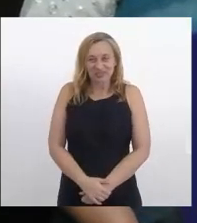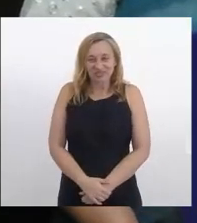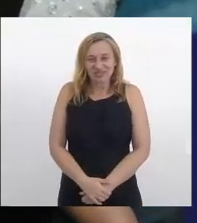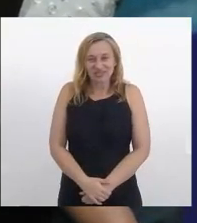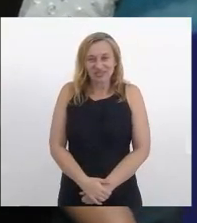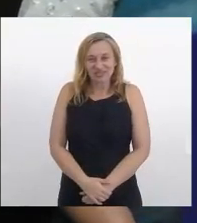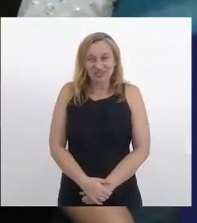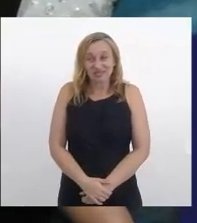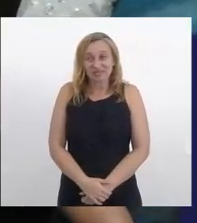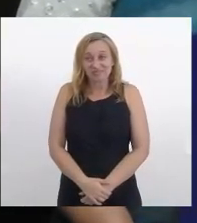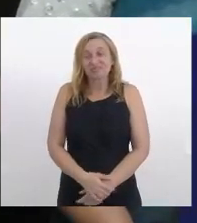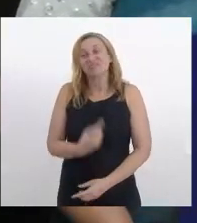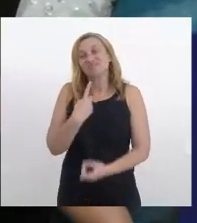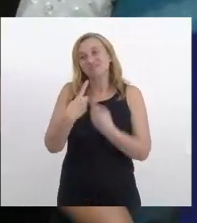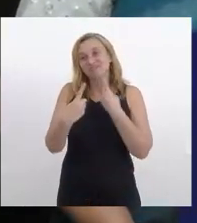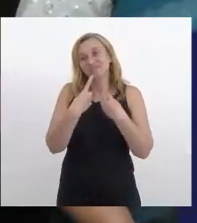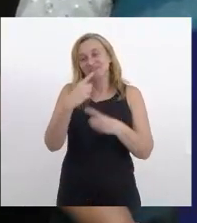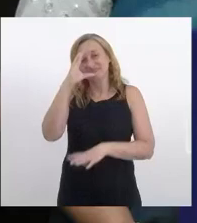um pioneiro no diálogo